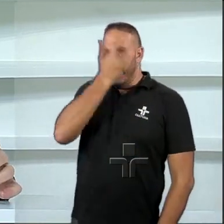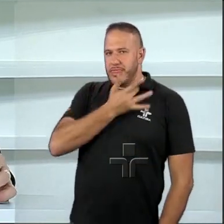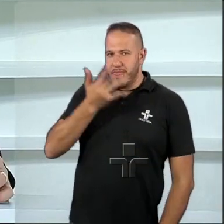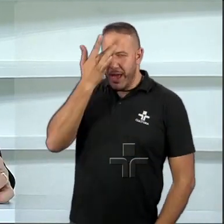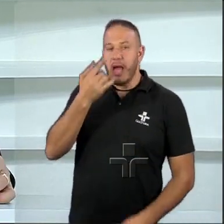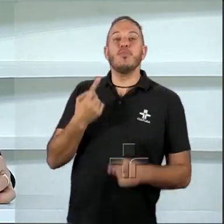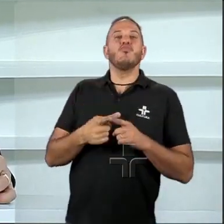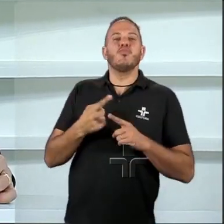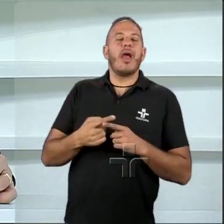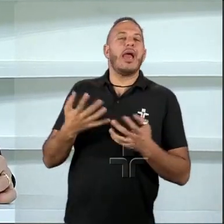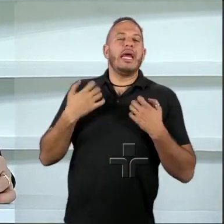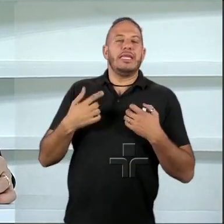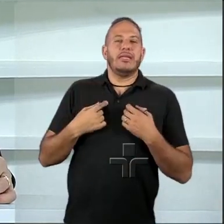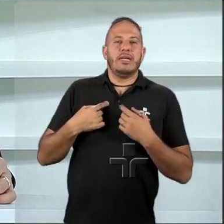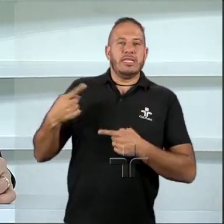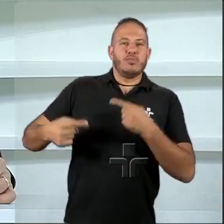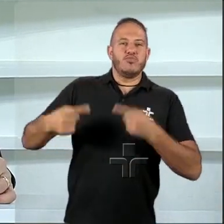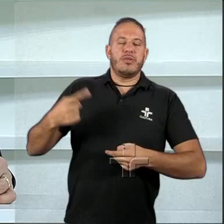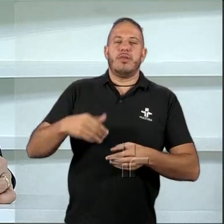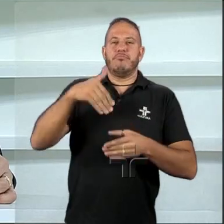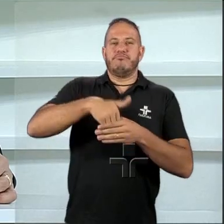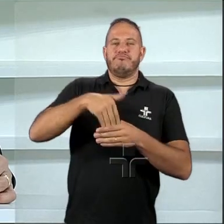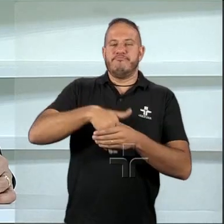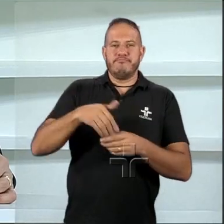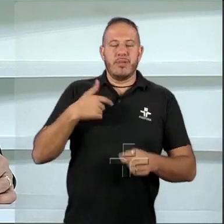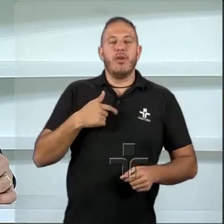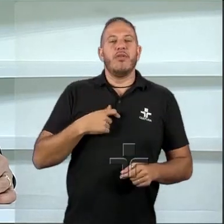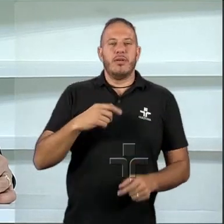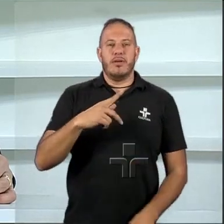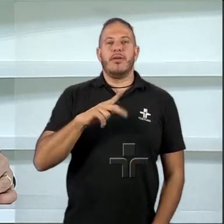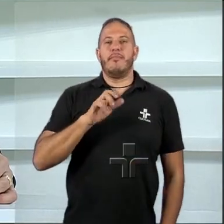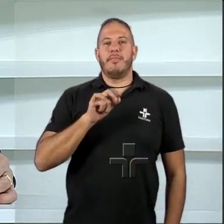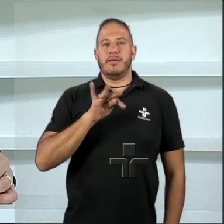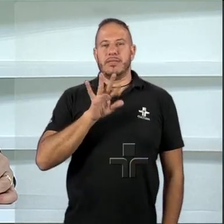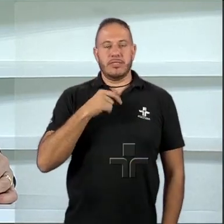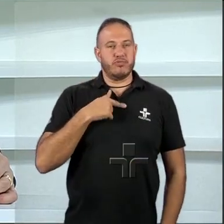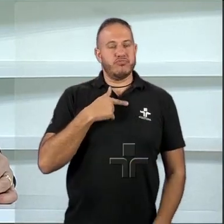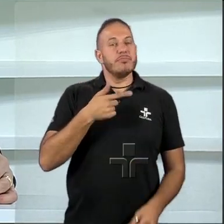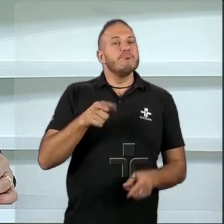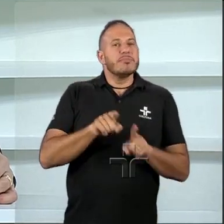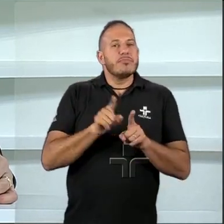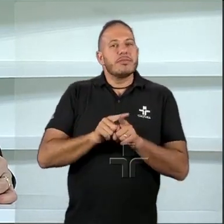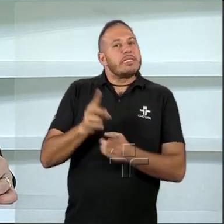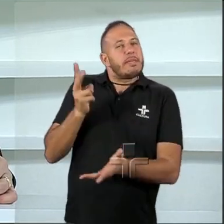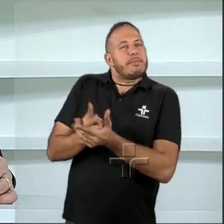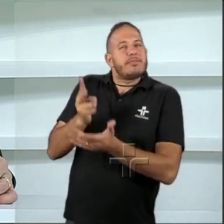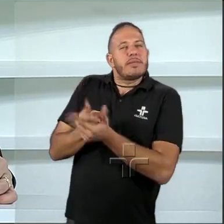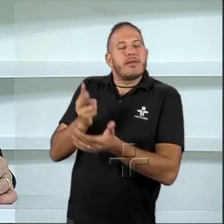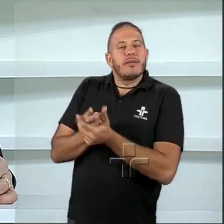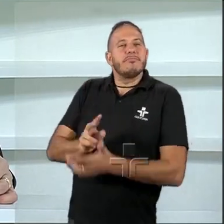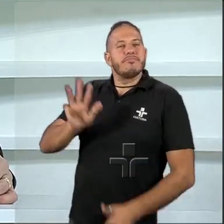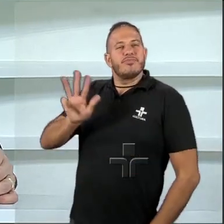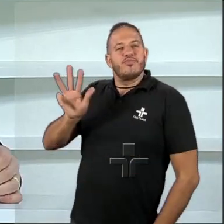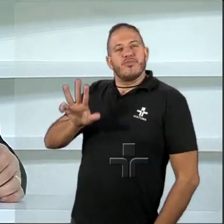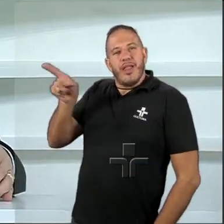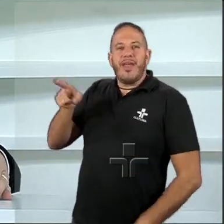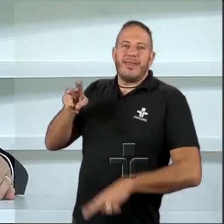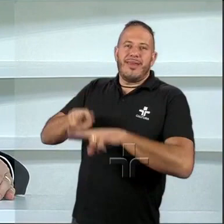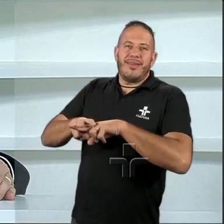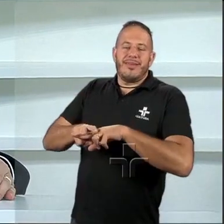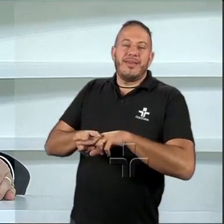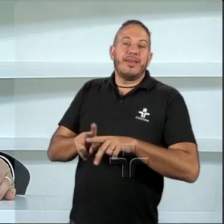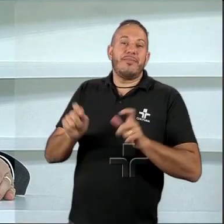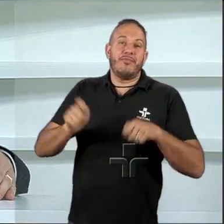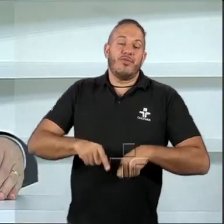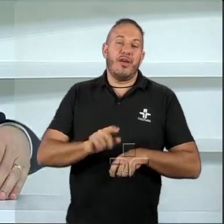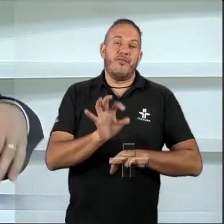pretendia fazer da disputa eleitoral um plebiscito sobre a permanência de Lula na cadeia e permitiu a formação